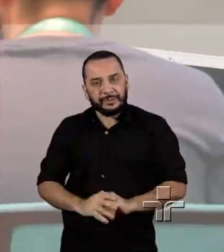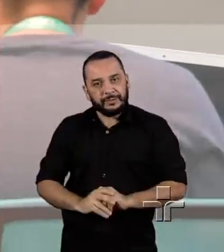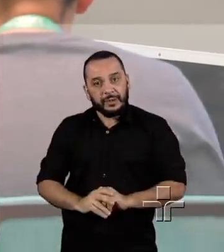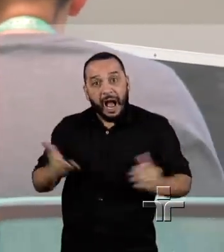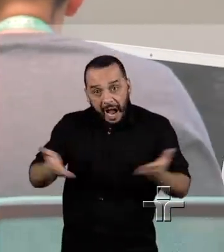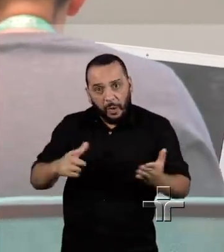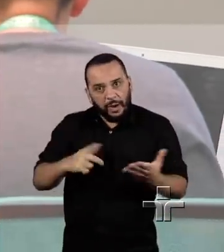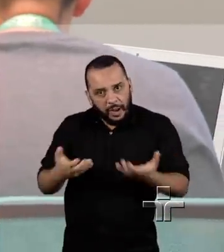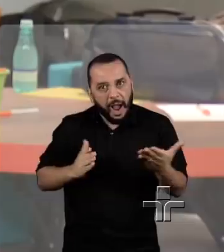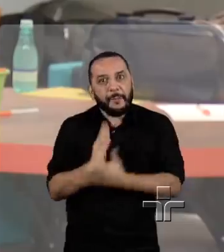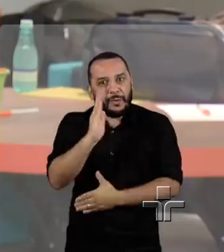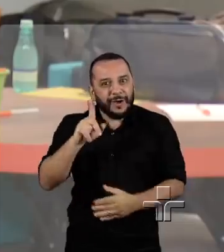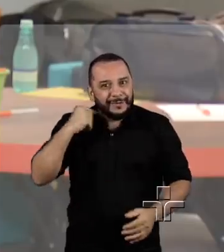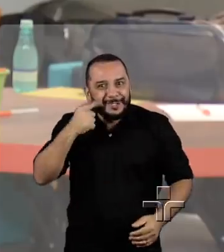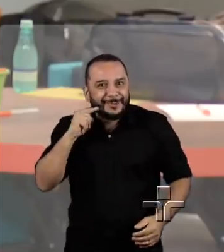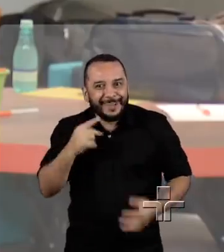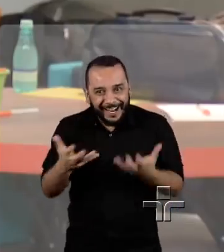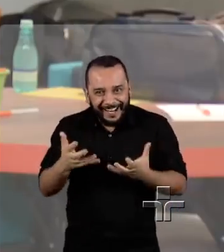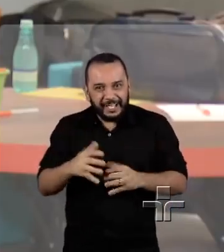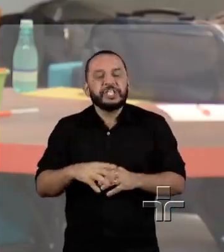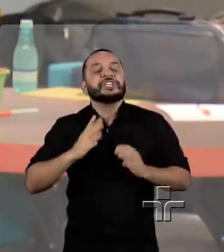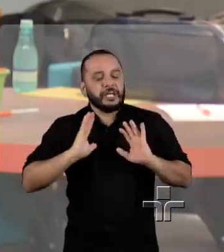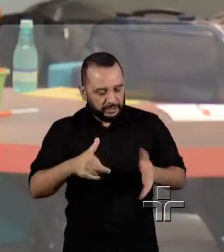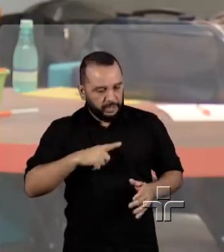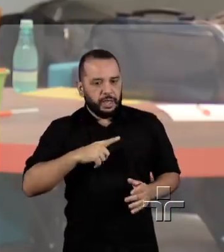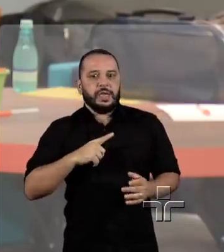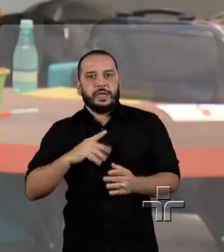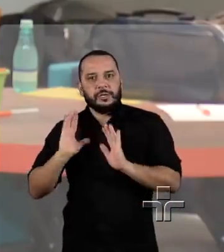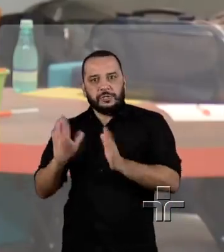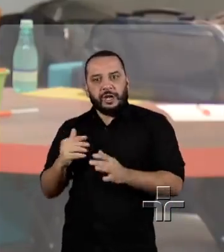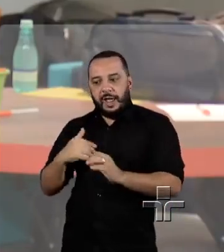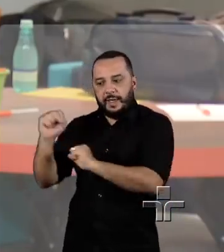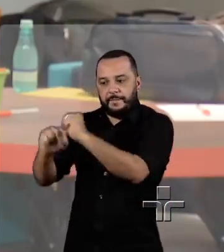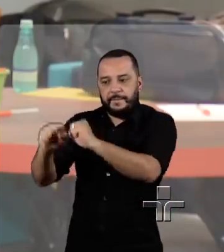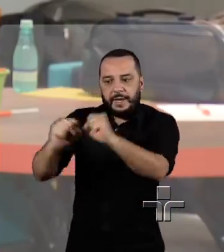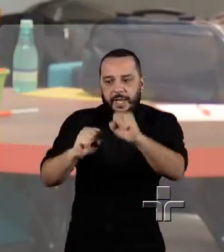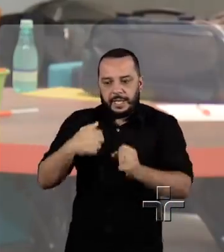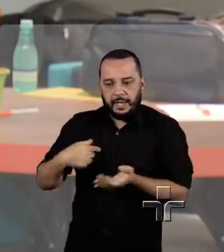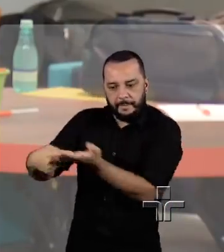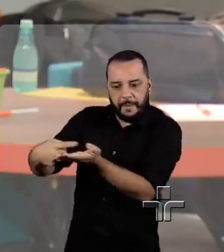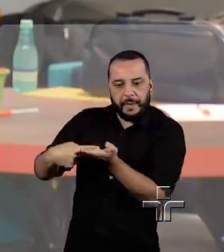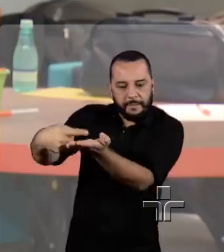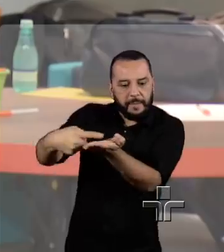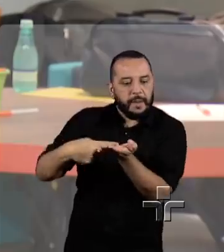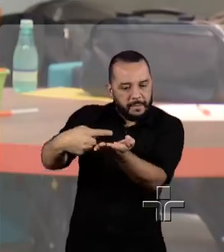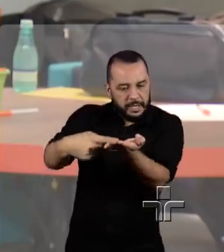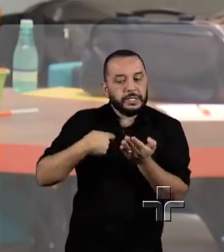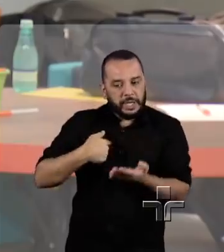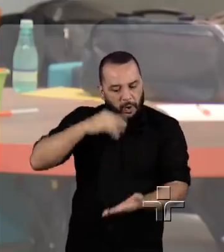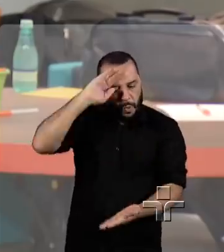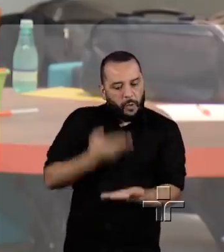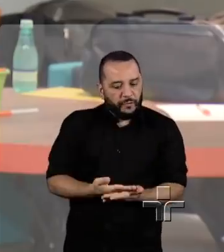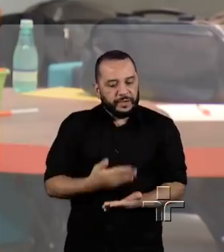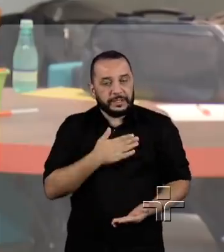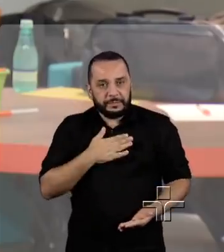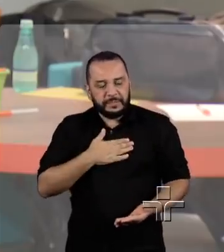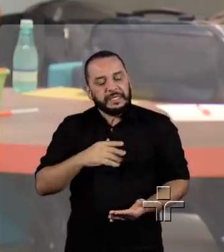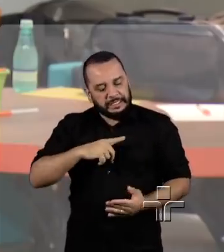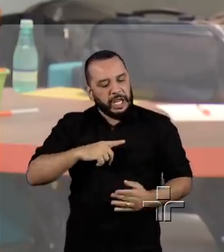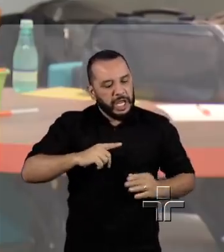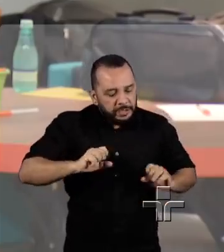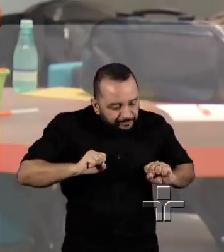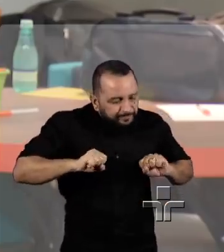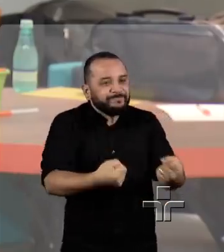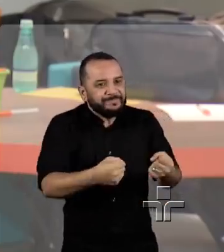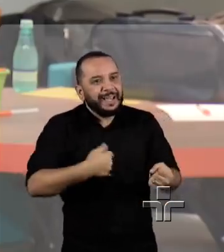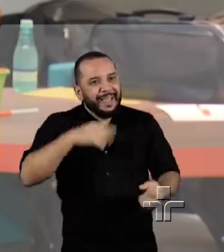ser aprovado no vestibular. A gente já tem uma carteira de clientes com boas marcas, então isso passa uma confiança também e acho que bastante garra para tentar